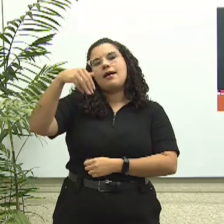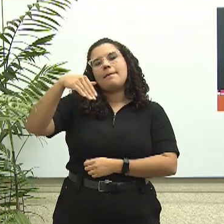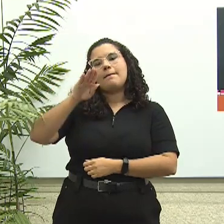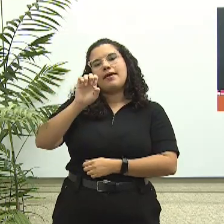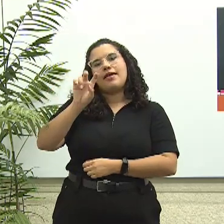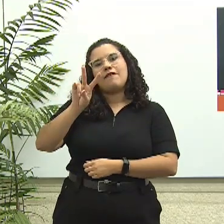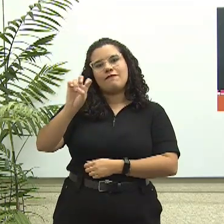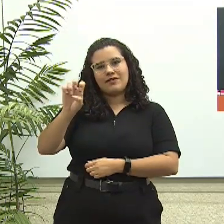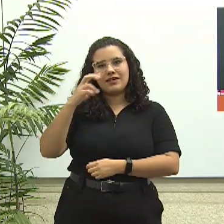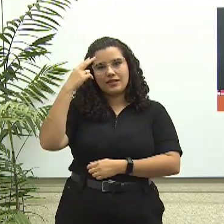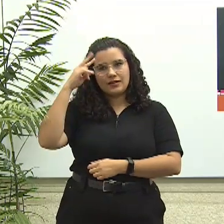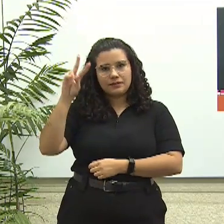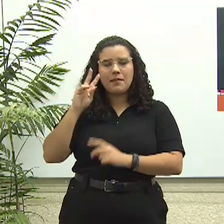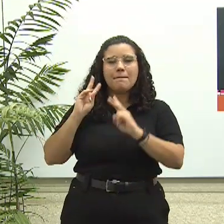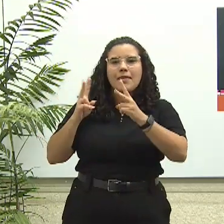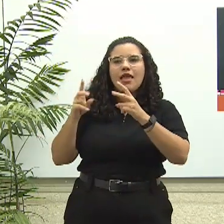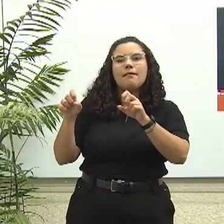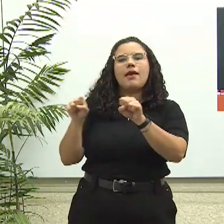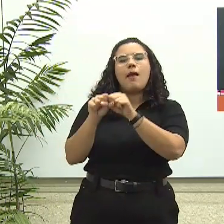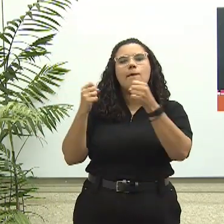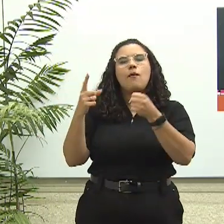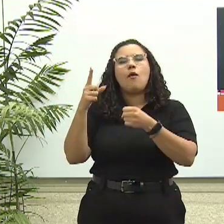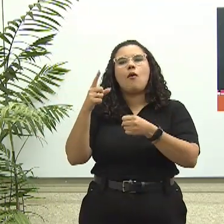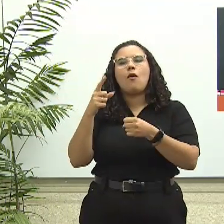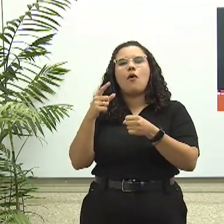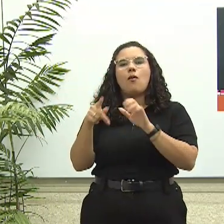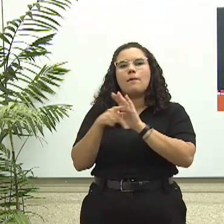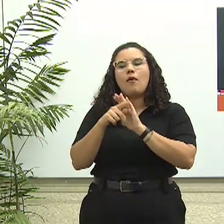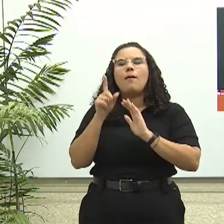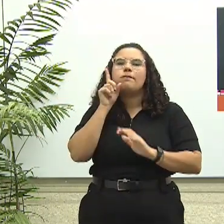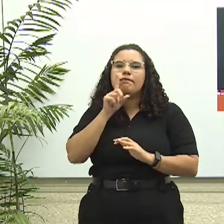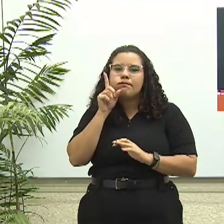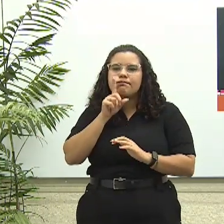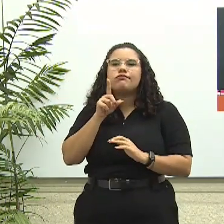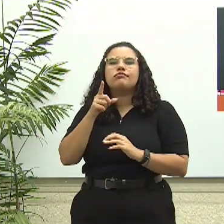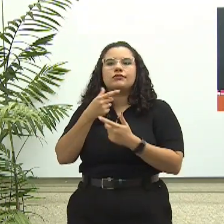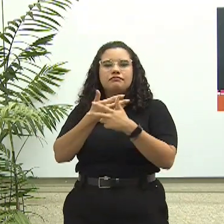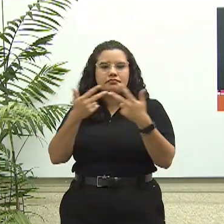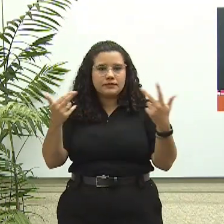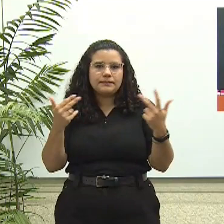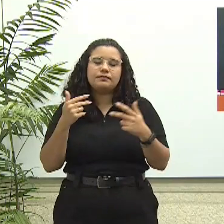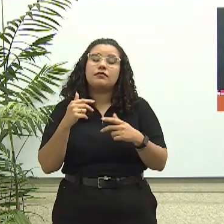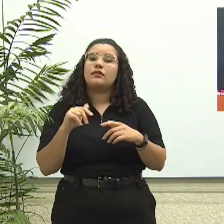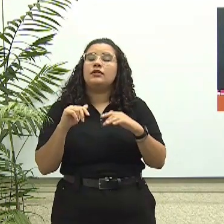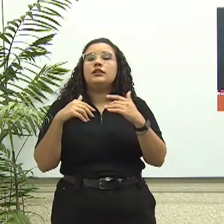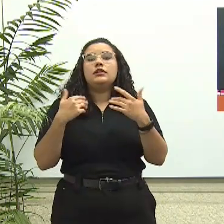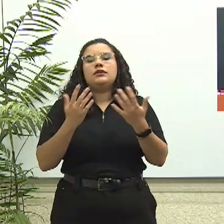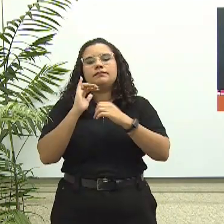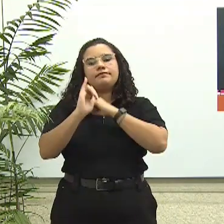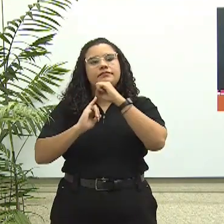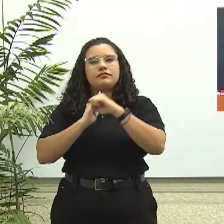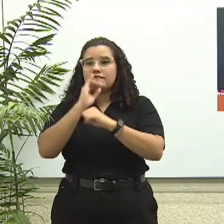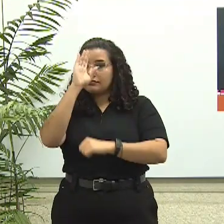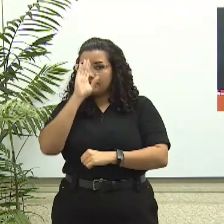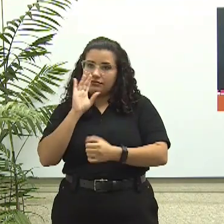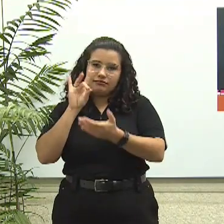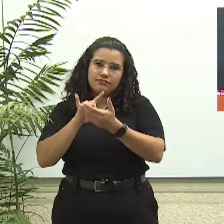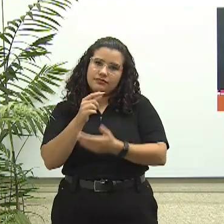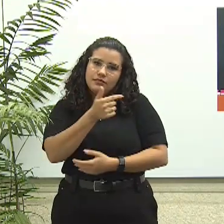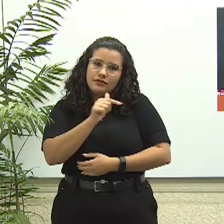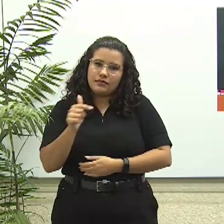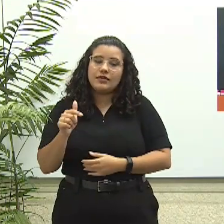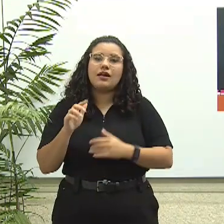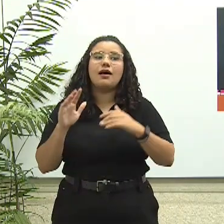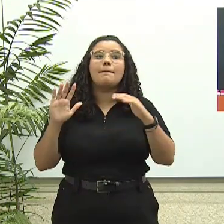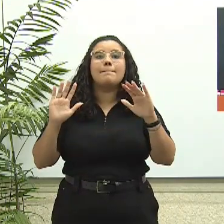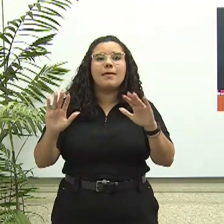lema que quebrou Americanas enfim já era do já eram donos do iG né então aquilo de internet grátis não tinha nada e